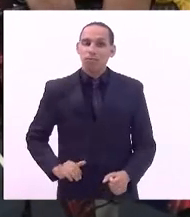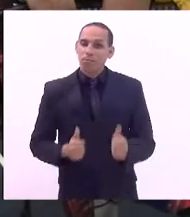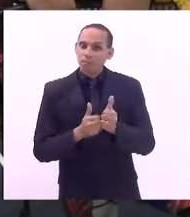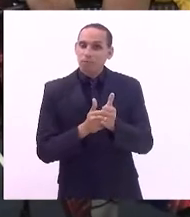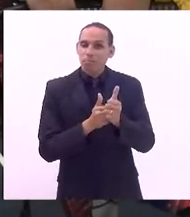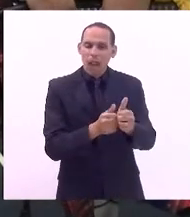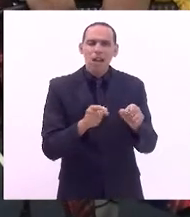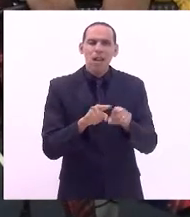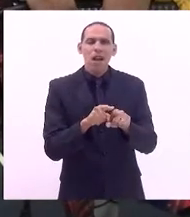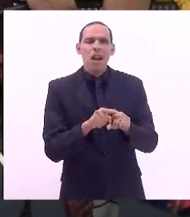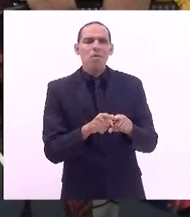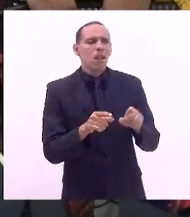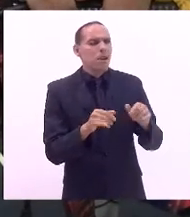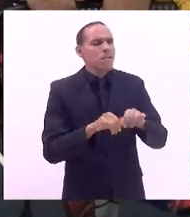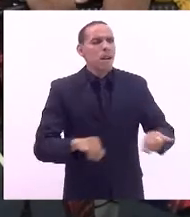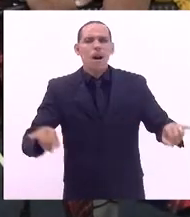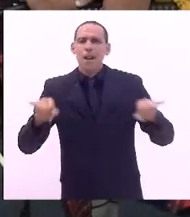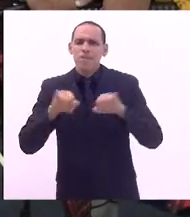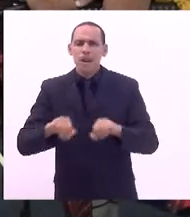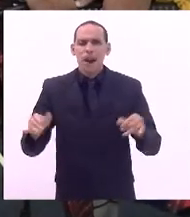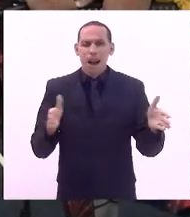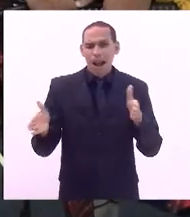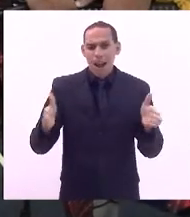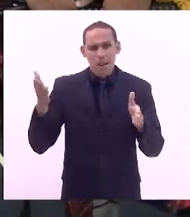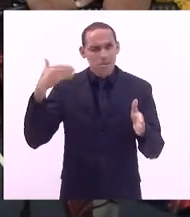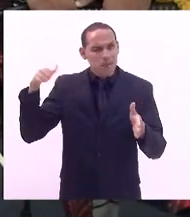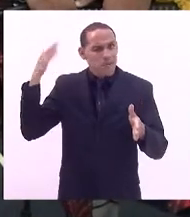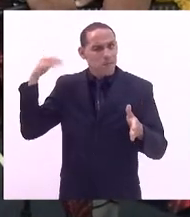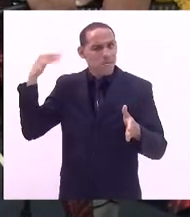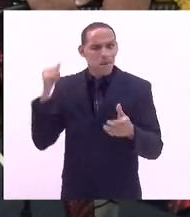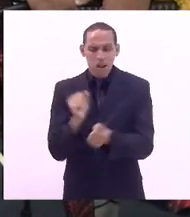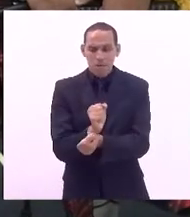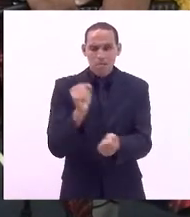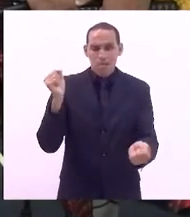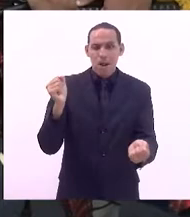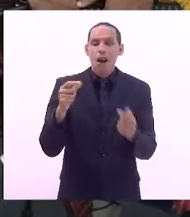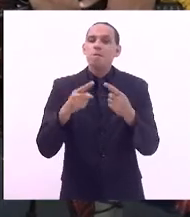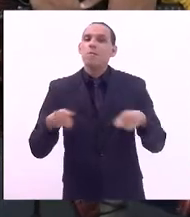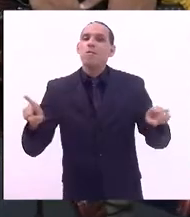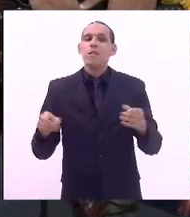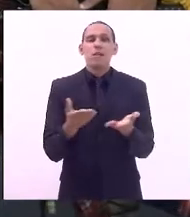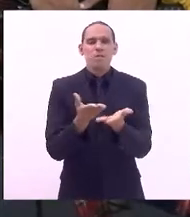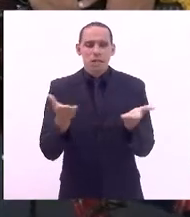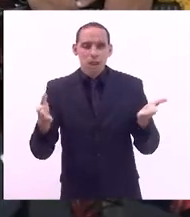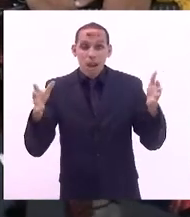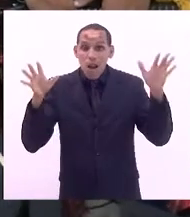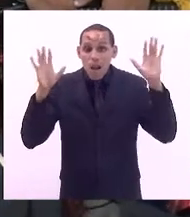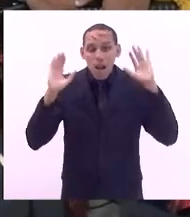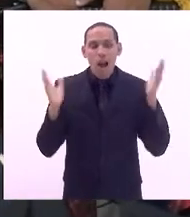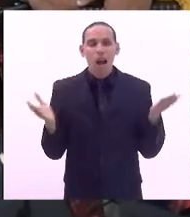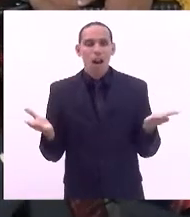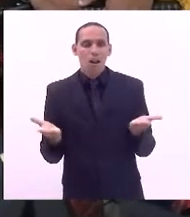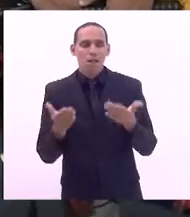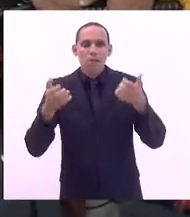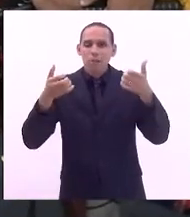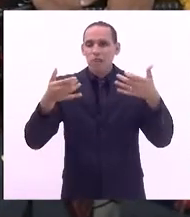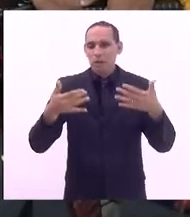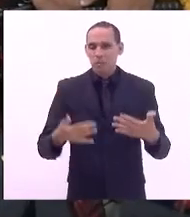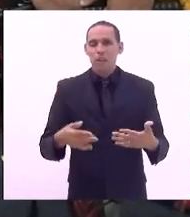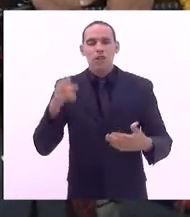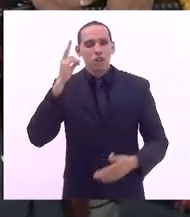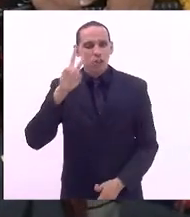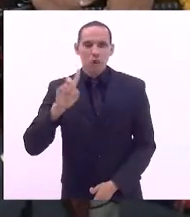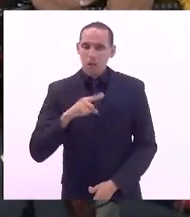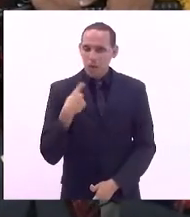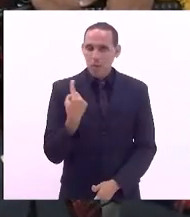pregador do Evangelho Cristo era abolicionista e coloca esta música que vocês vão ouvir agora que trata o povo pelas